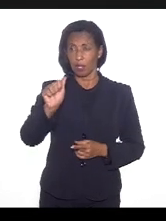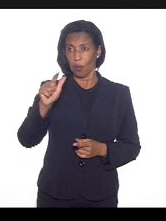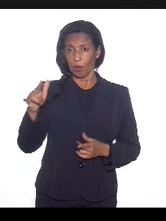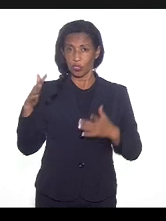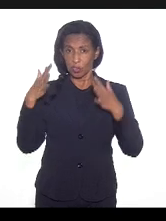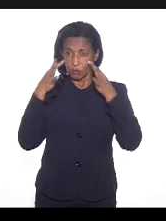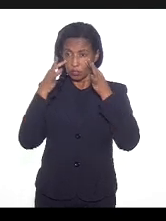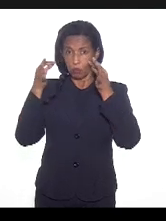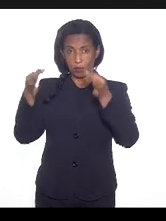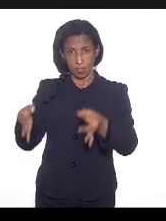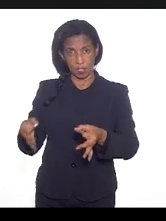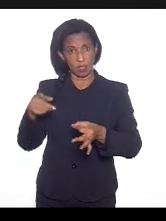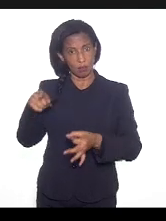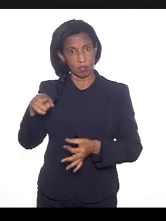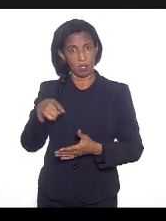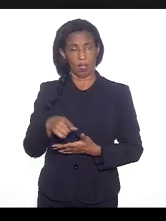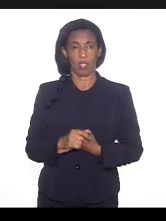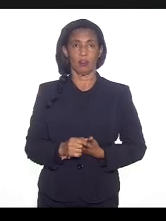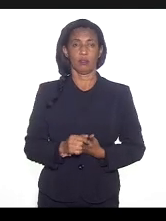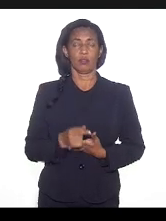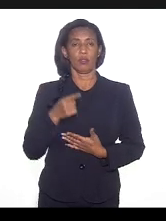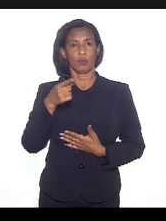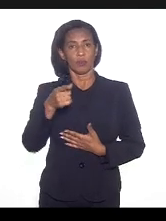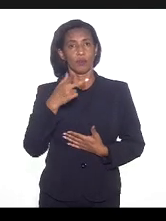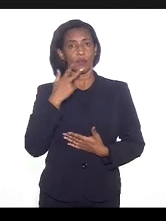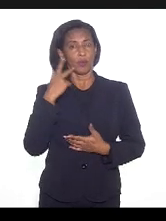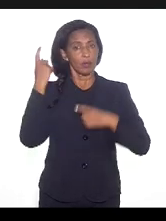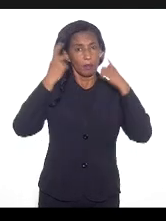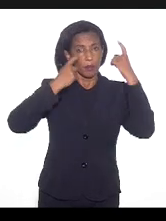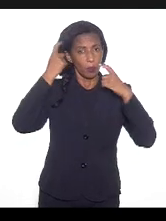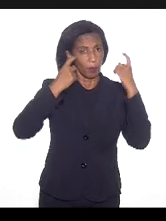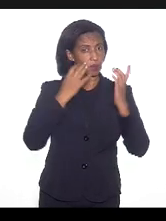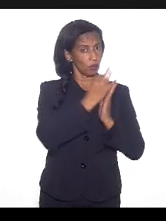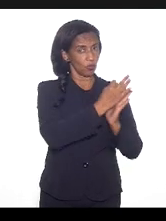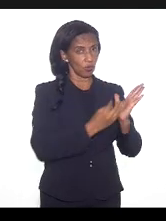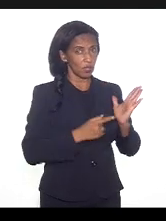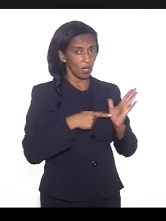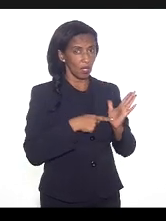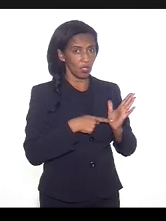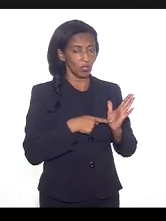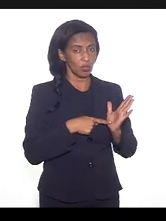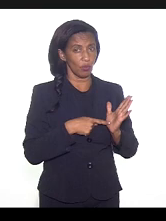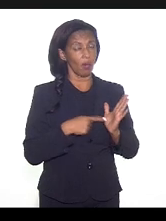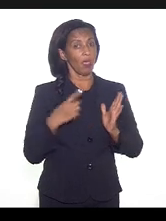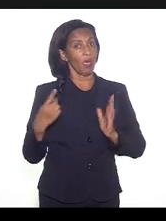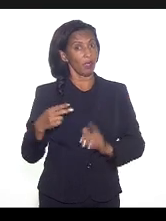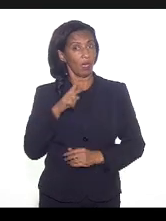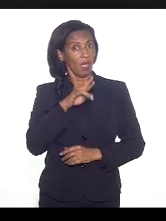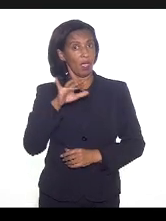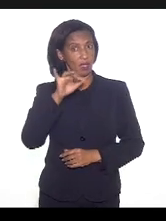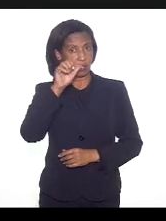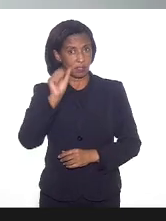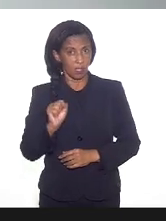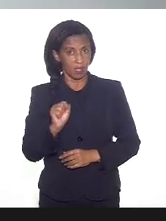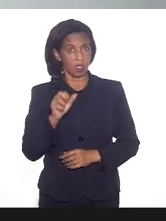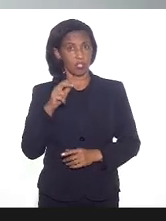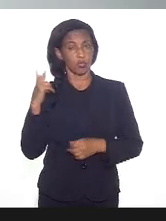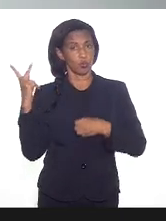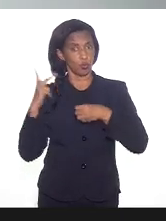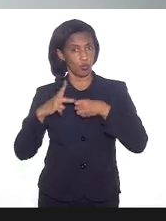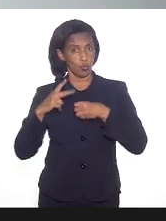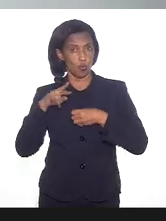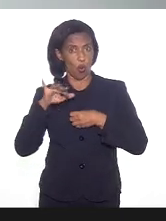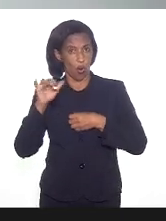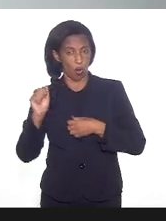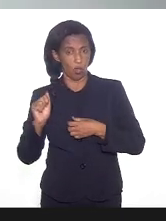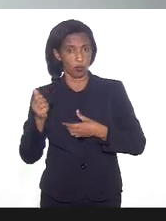com razão nesse caso, né? Vossa Excelência até falou disso na sua apresentação do relatório, é que as receitas de royalties,